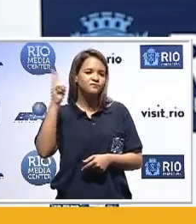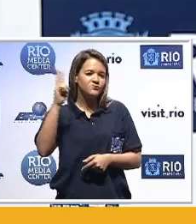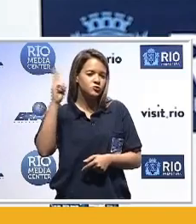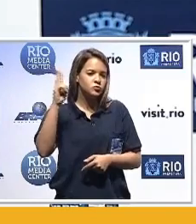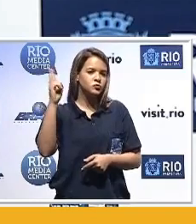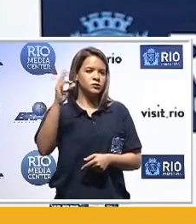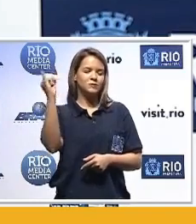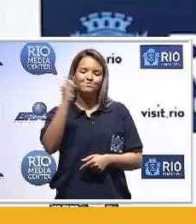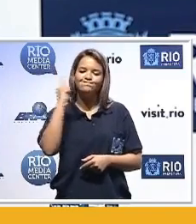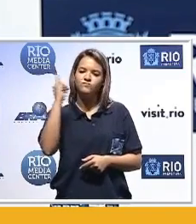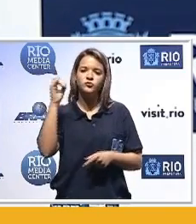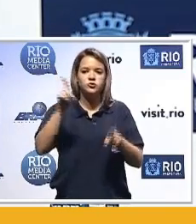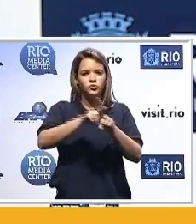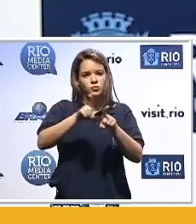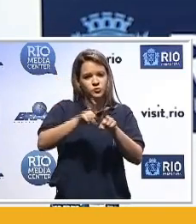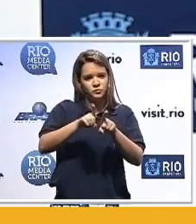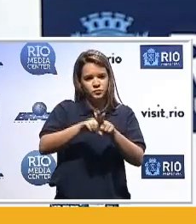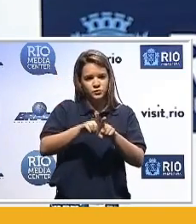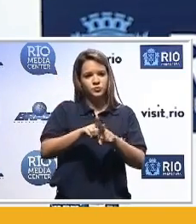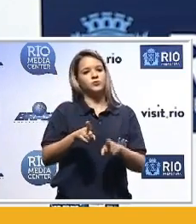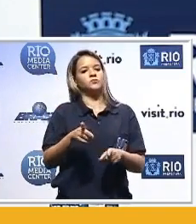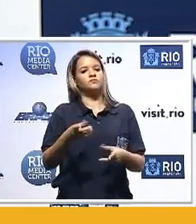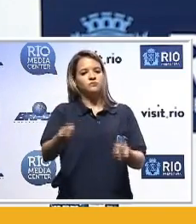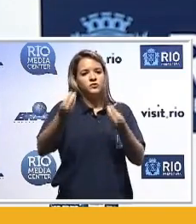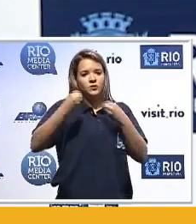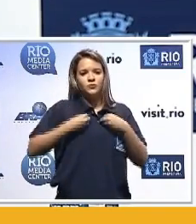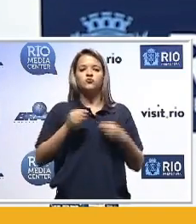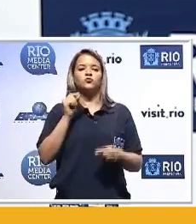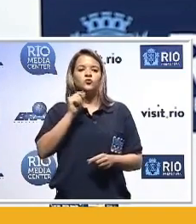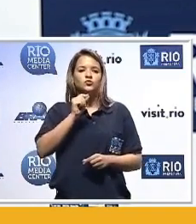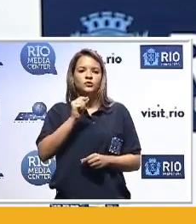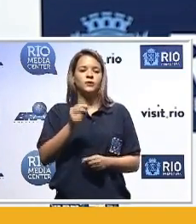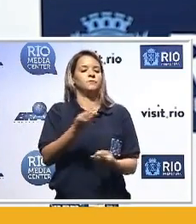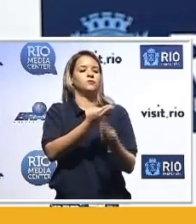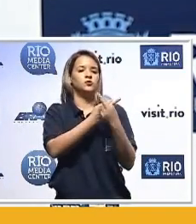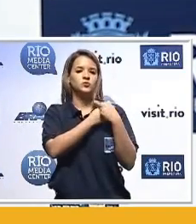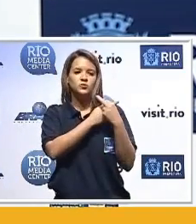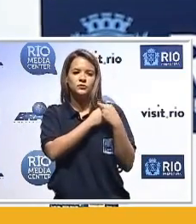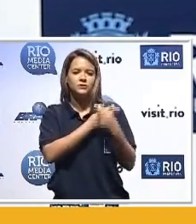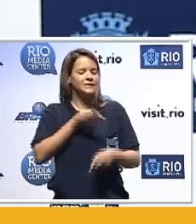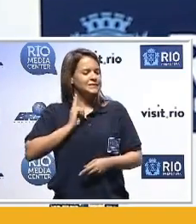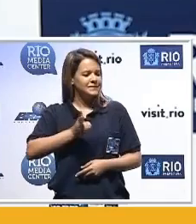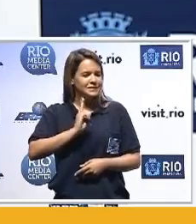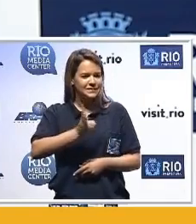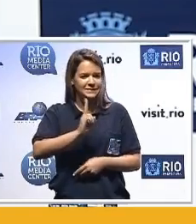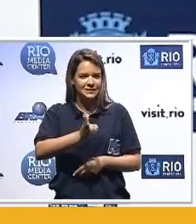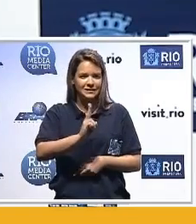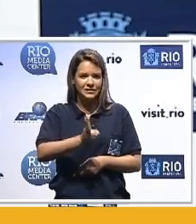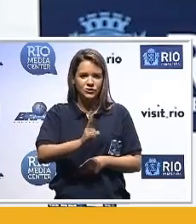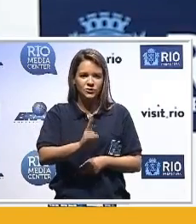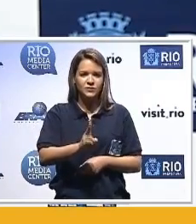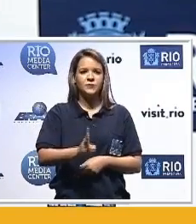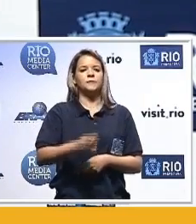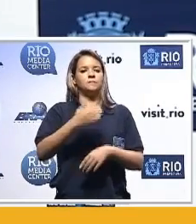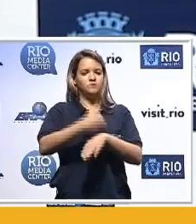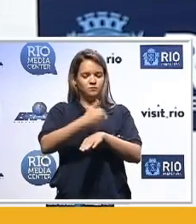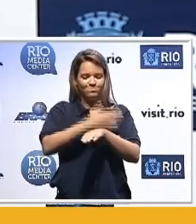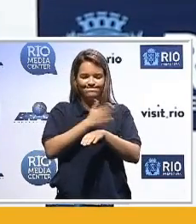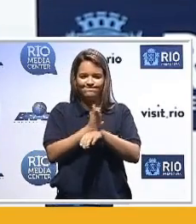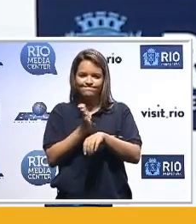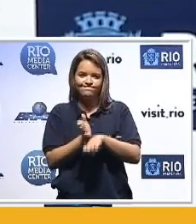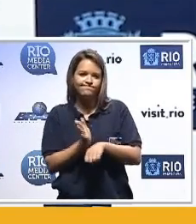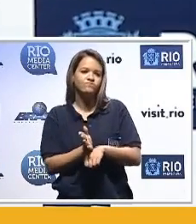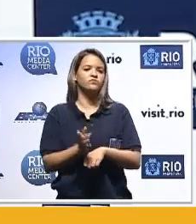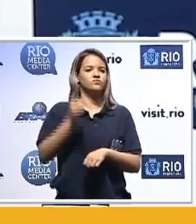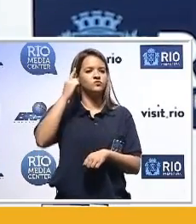mais, nos traz a responsabilidade de o tempo todo, respirar esse assunto, o tempo todo